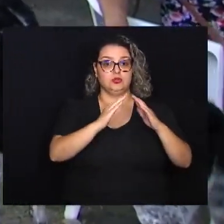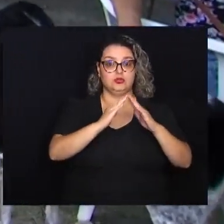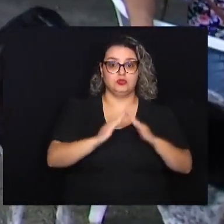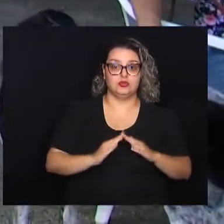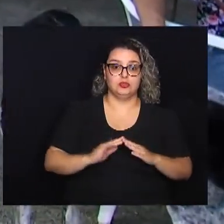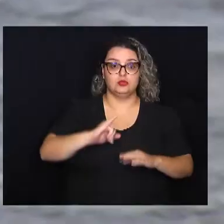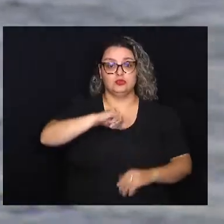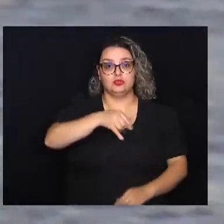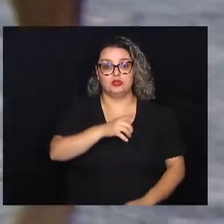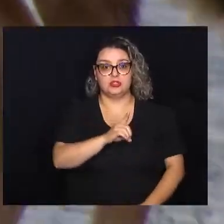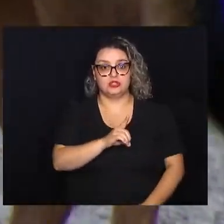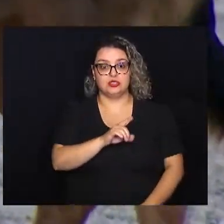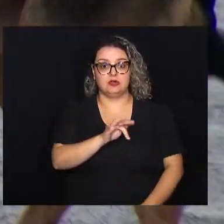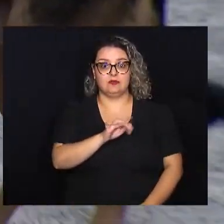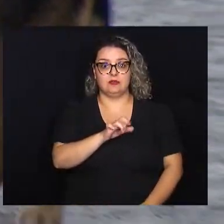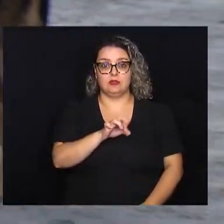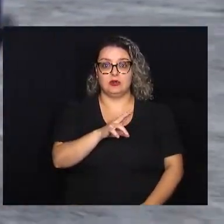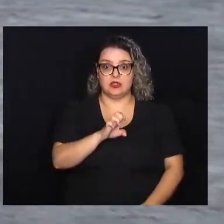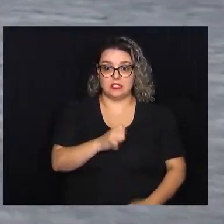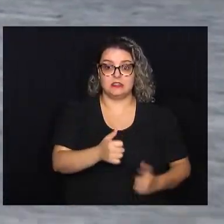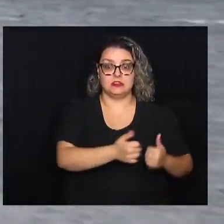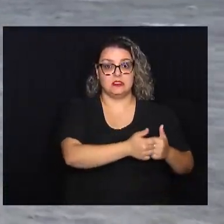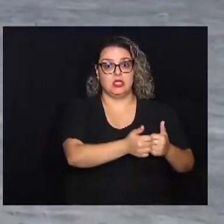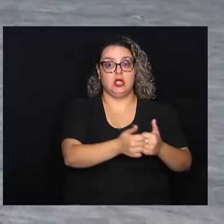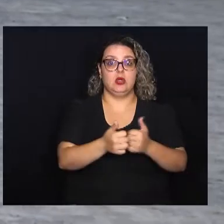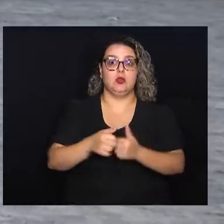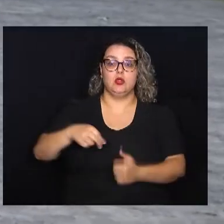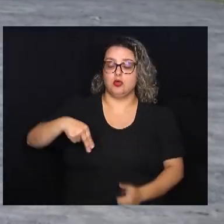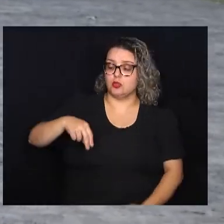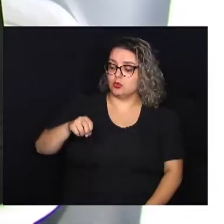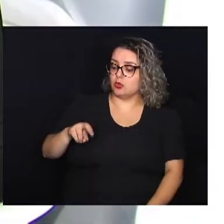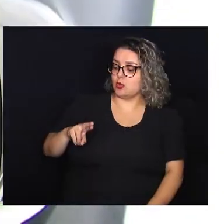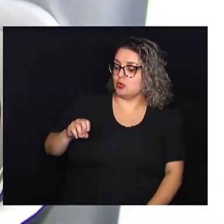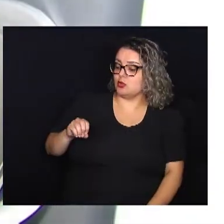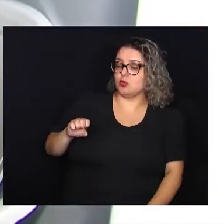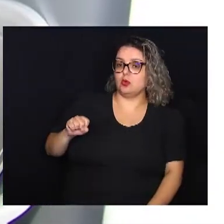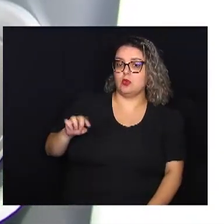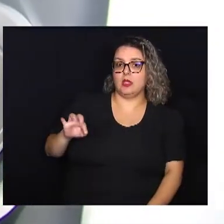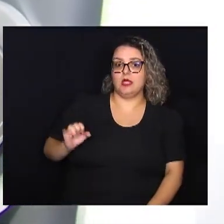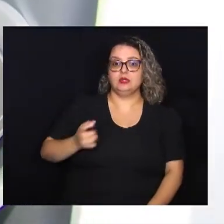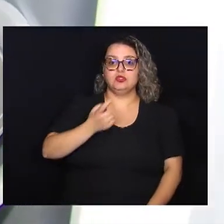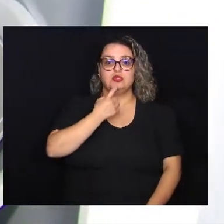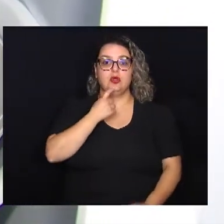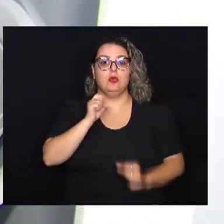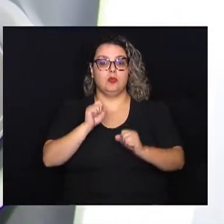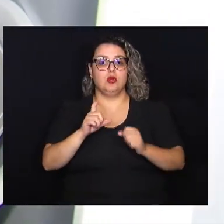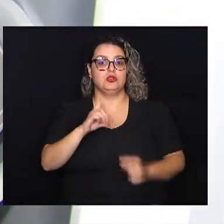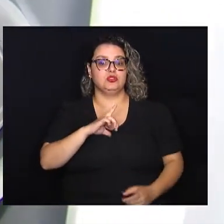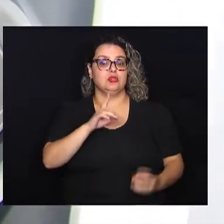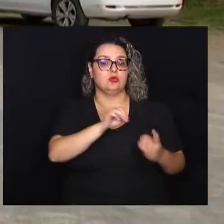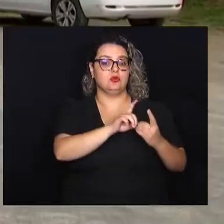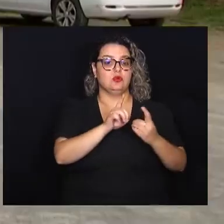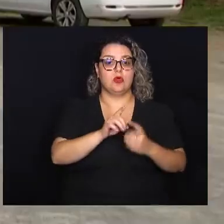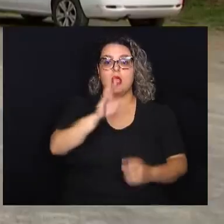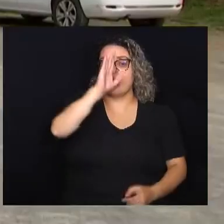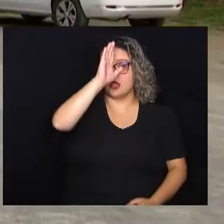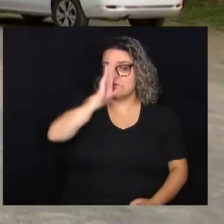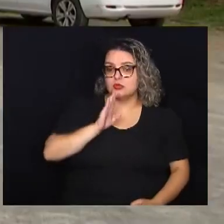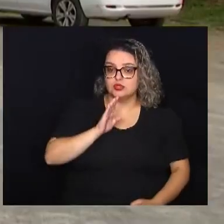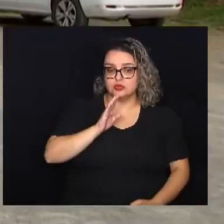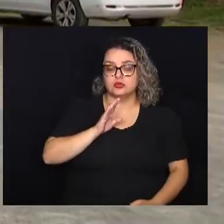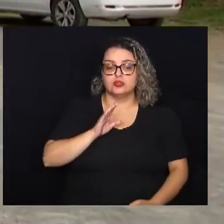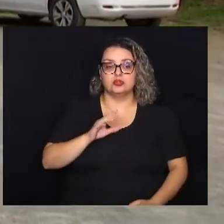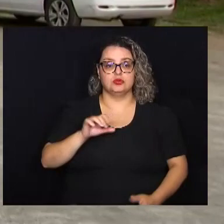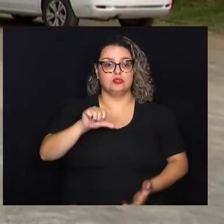Jardim Florence e proximidades na região noroeste de Campinas podem contar com o atendimento gratuito da unidade